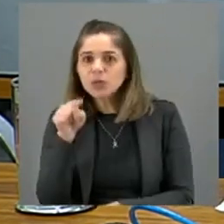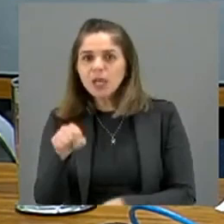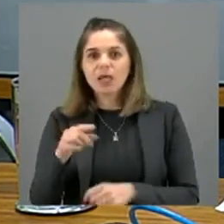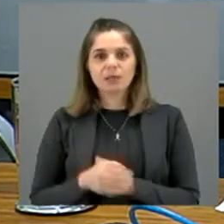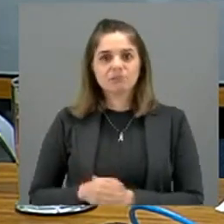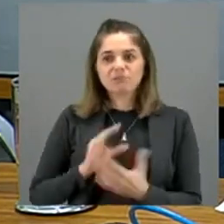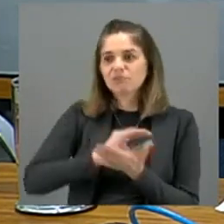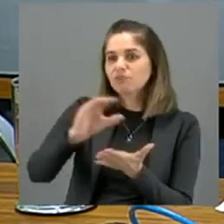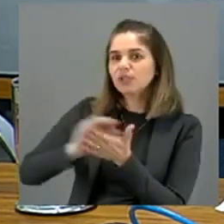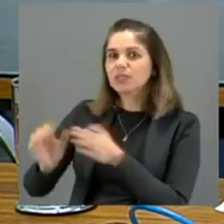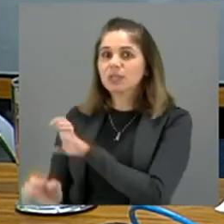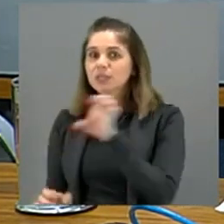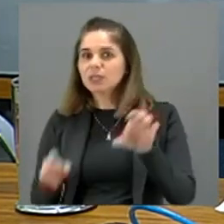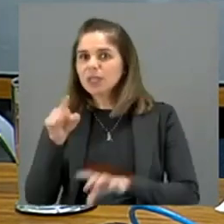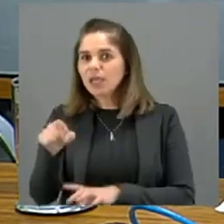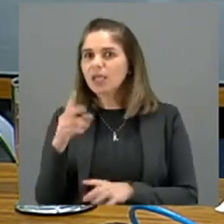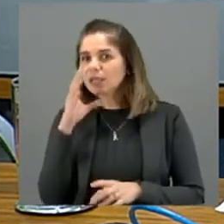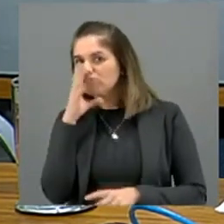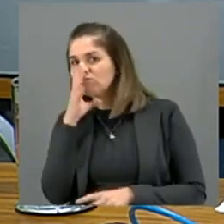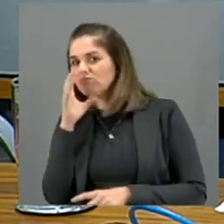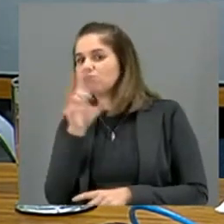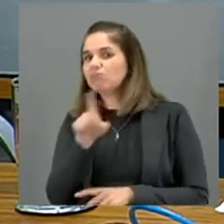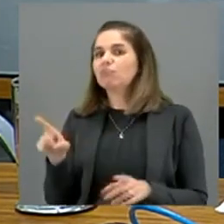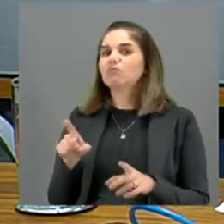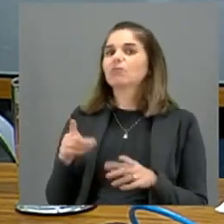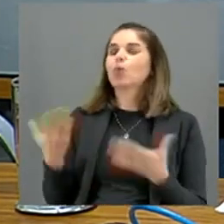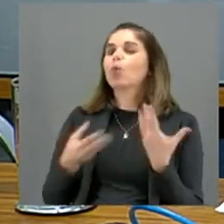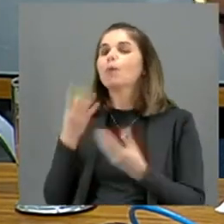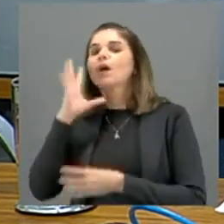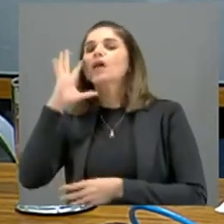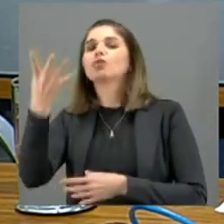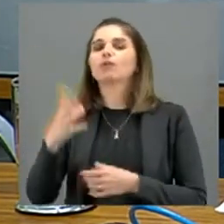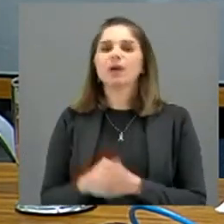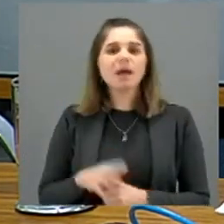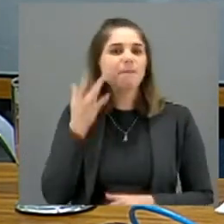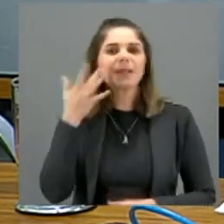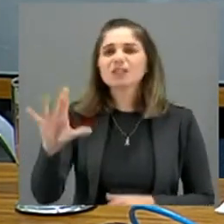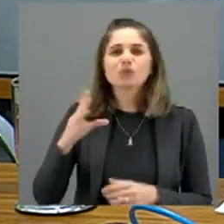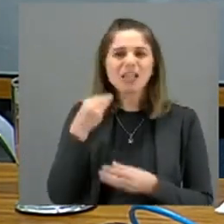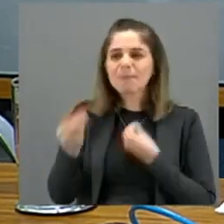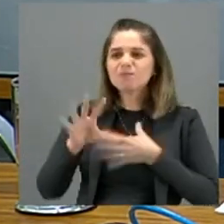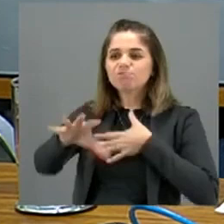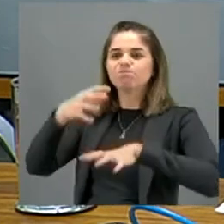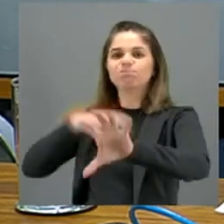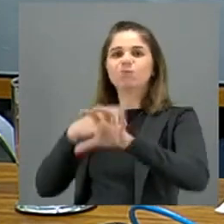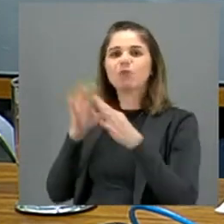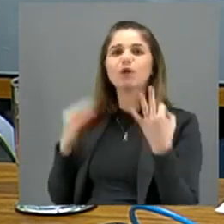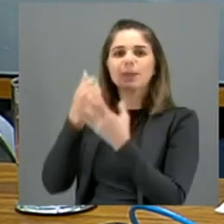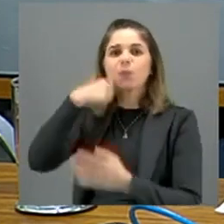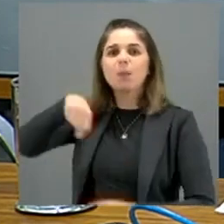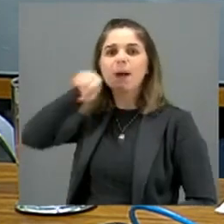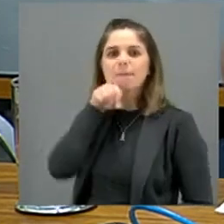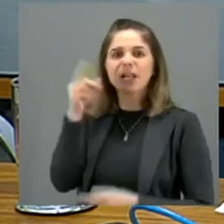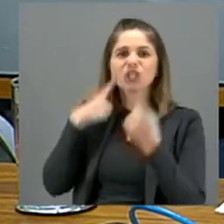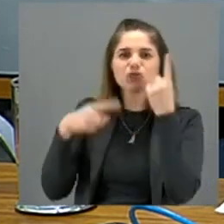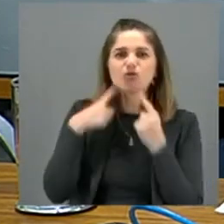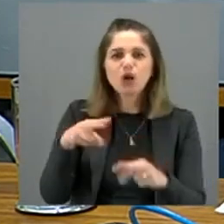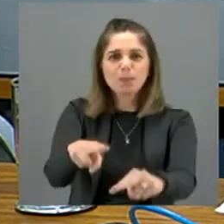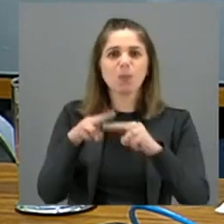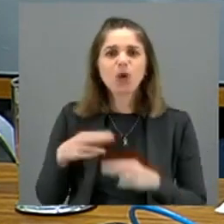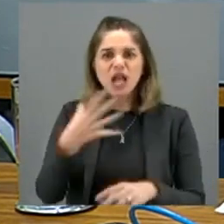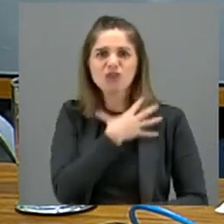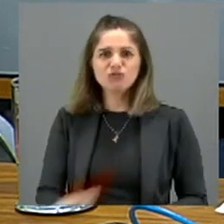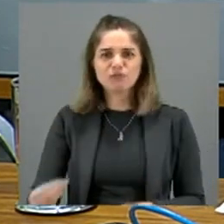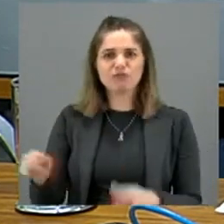no mundo, sabe? E não sabe da lágrima de uma mãe que chora porque tem um filho drogado. Eu conheço